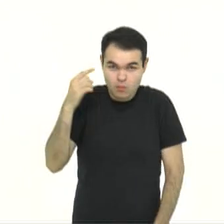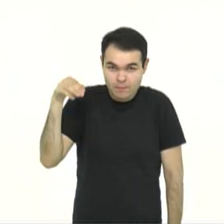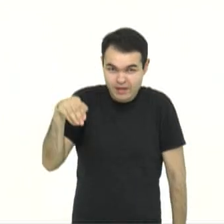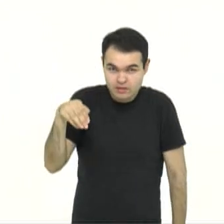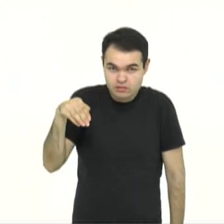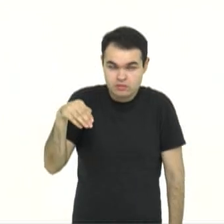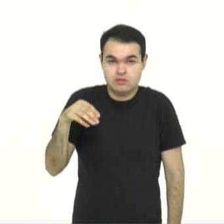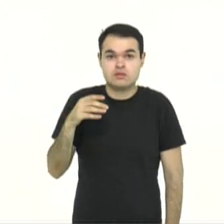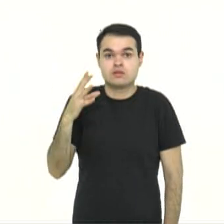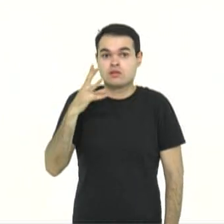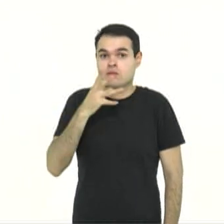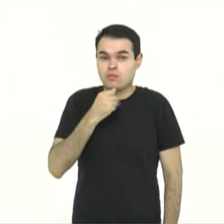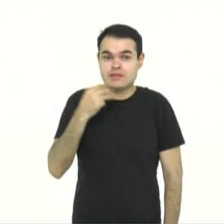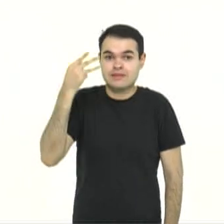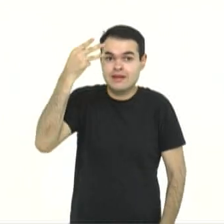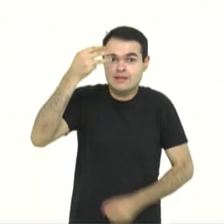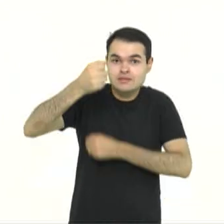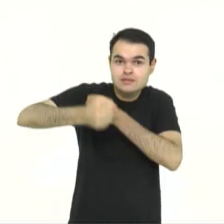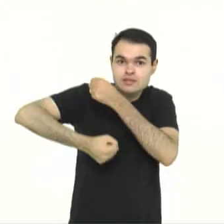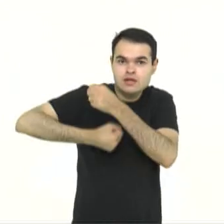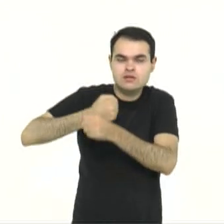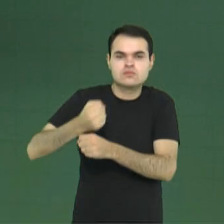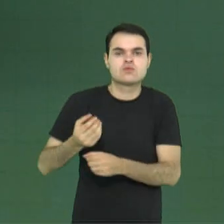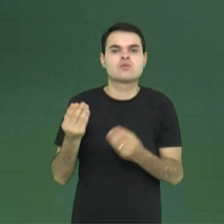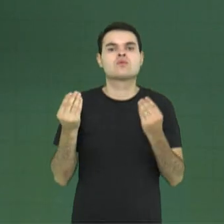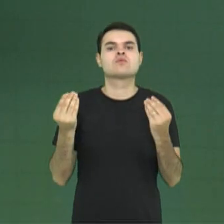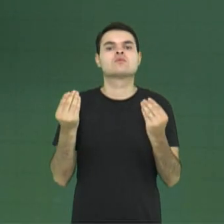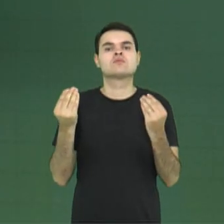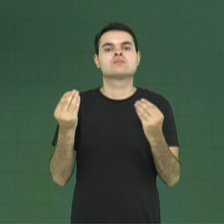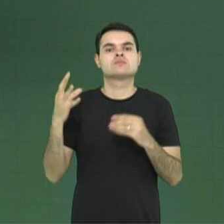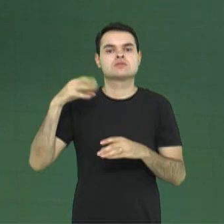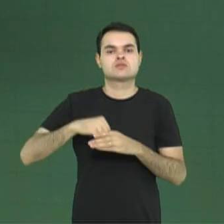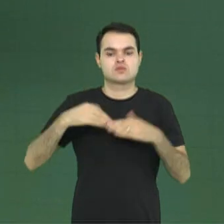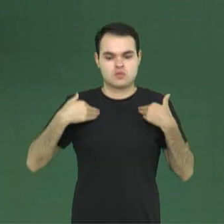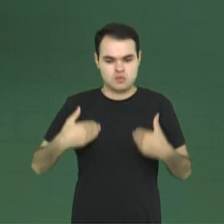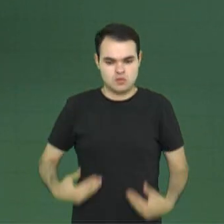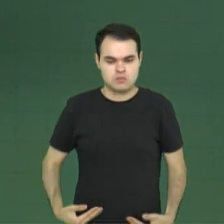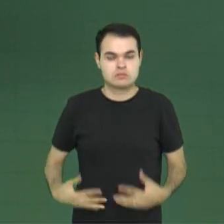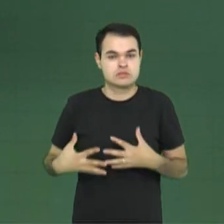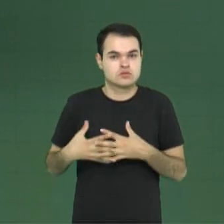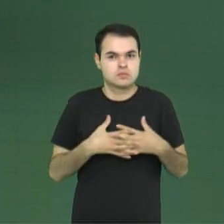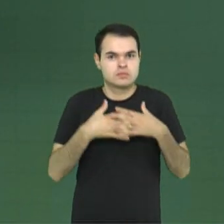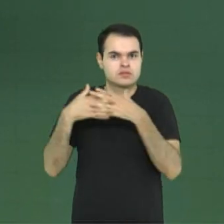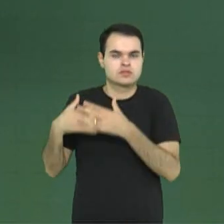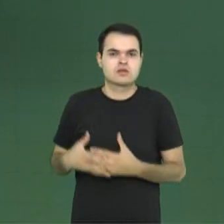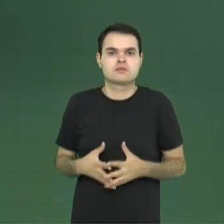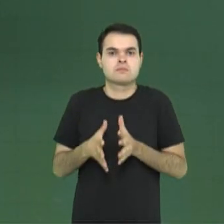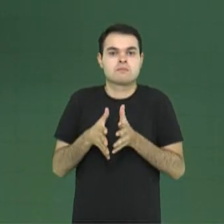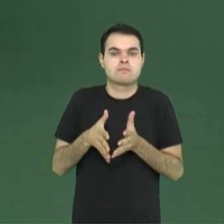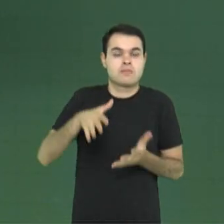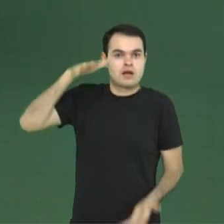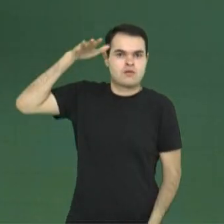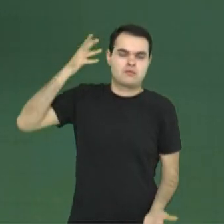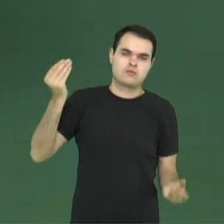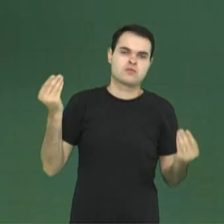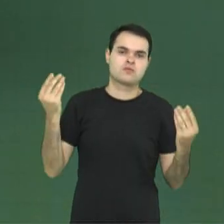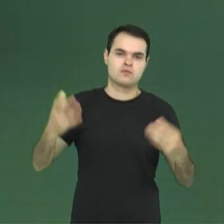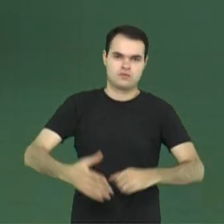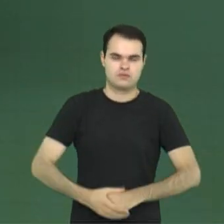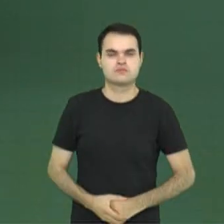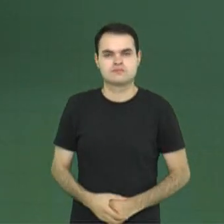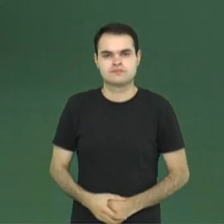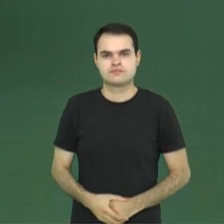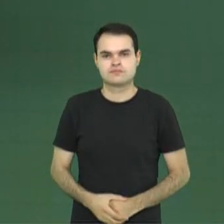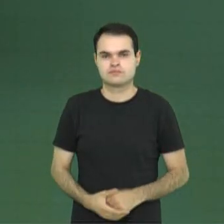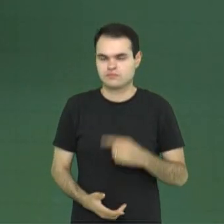pessoal. Então, como que eu vou trabalhar com isso dentro de um organismo mais complexo e maior? Tá? Daqui